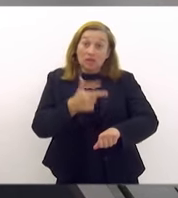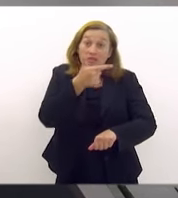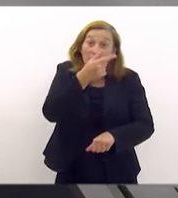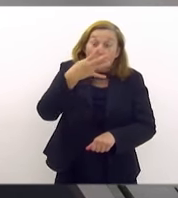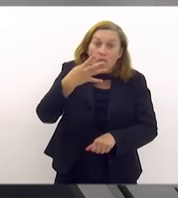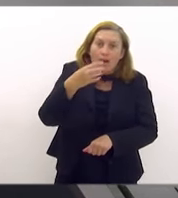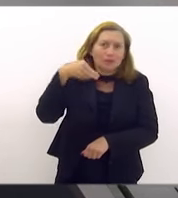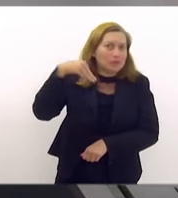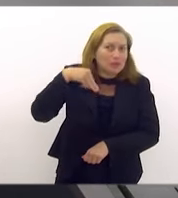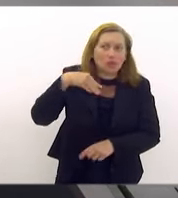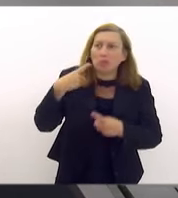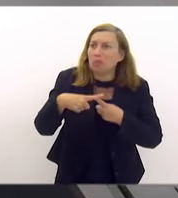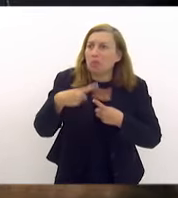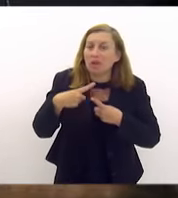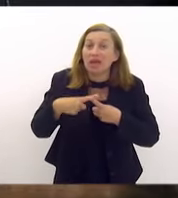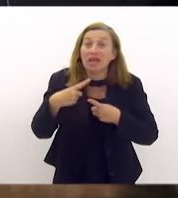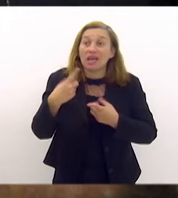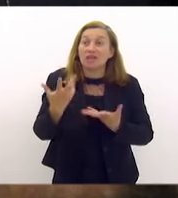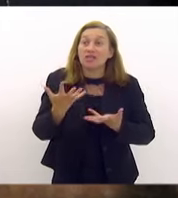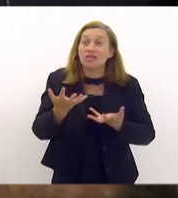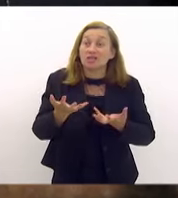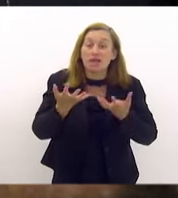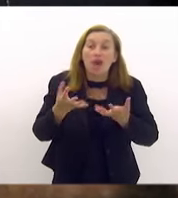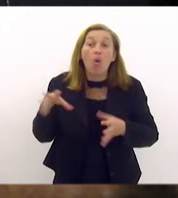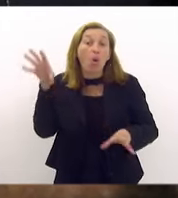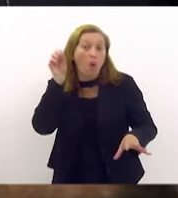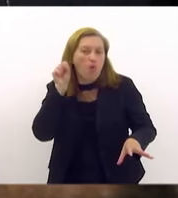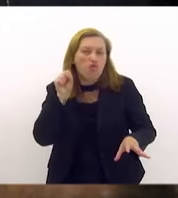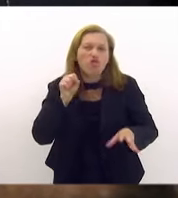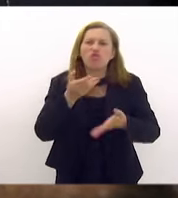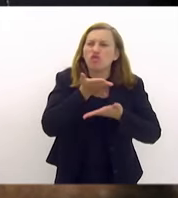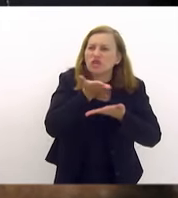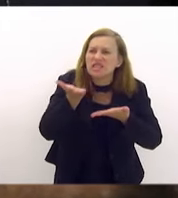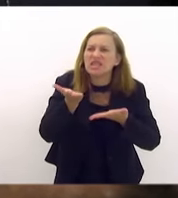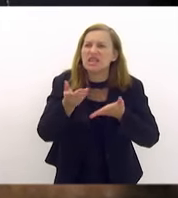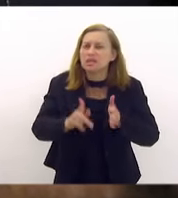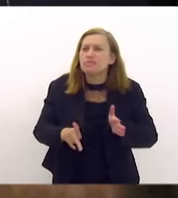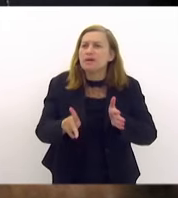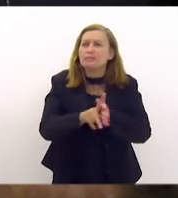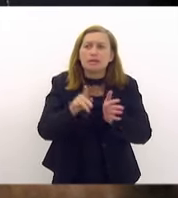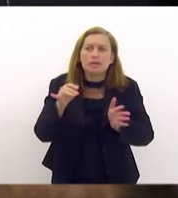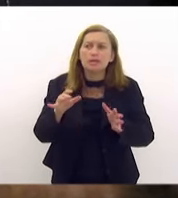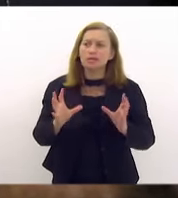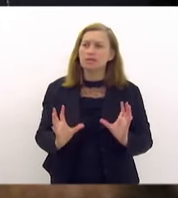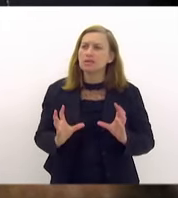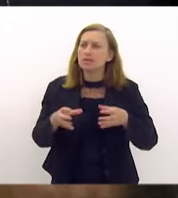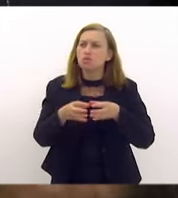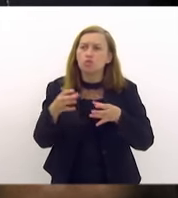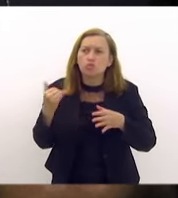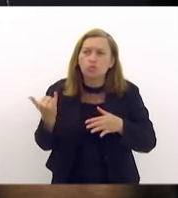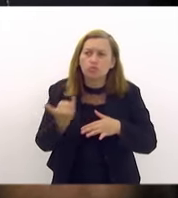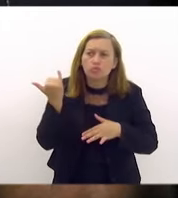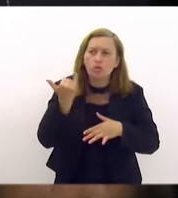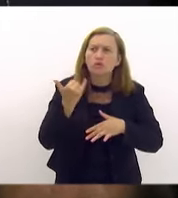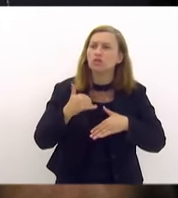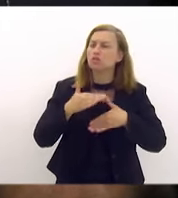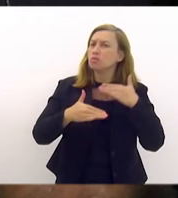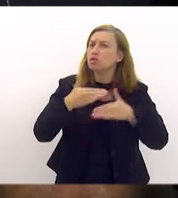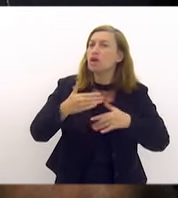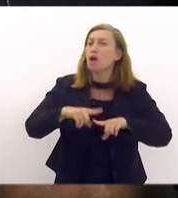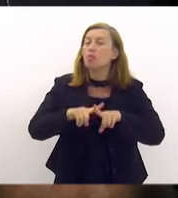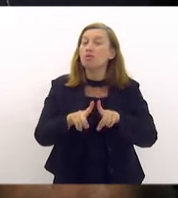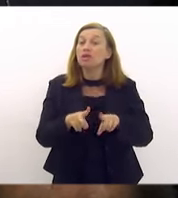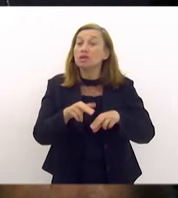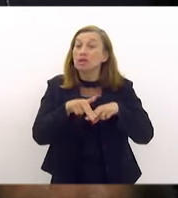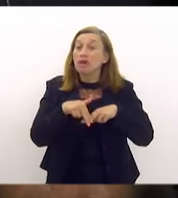minutos é porque a gente óbvio que quer ouvir vocês vocês são parte importante desse processo por isso que a gente até